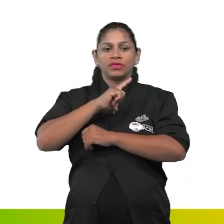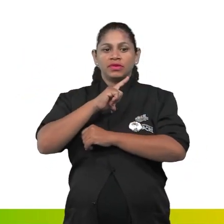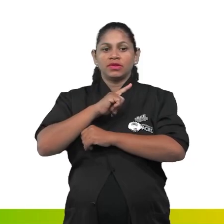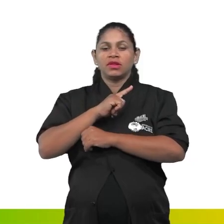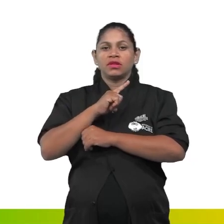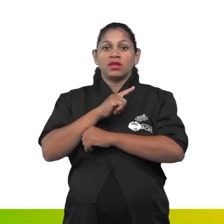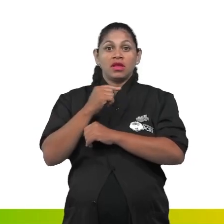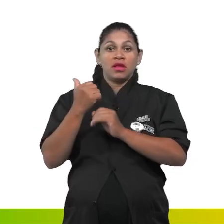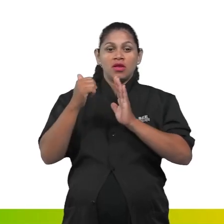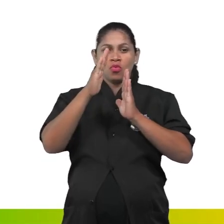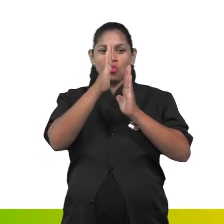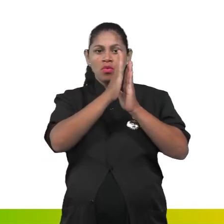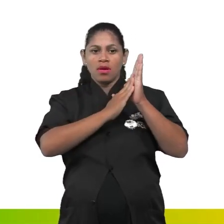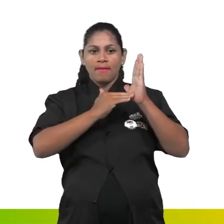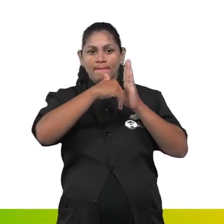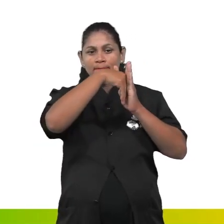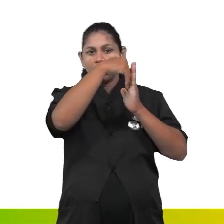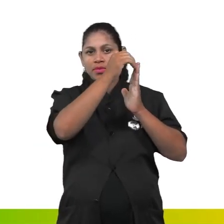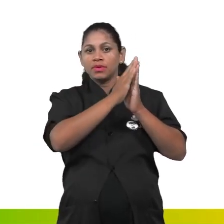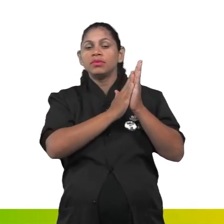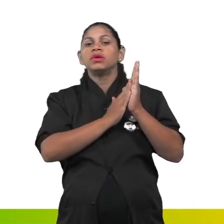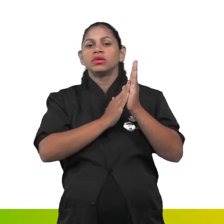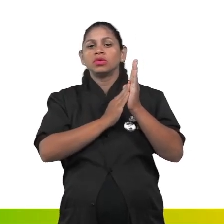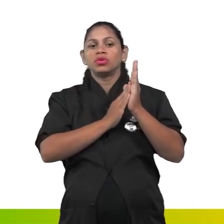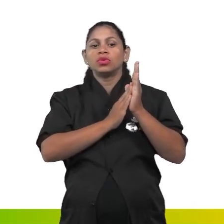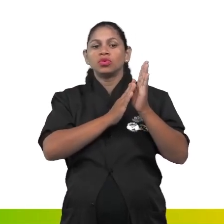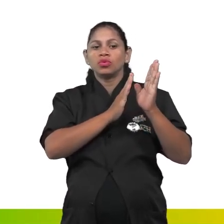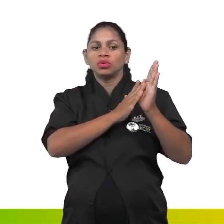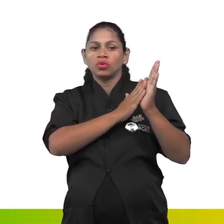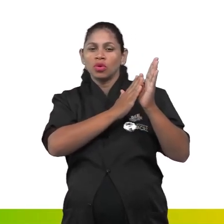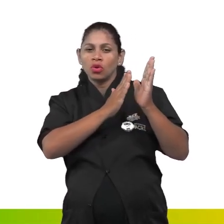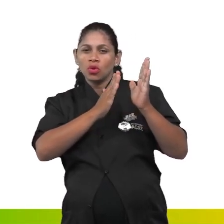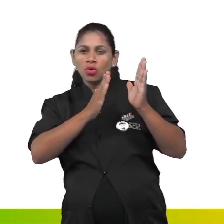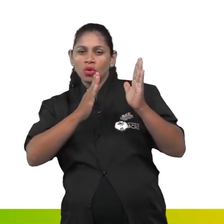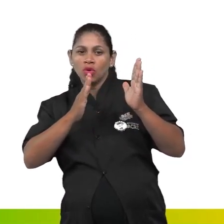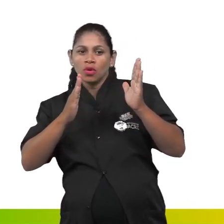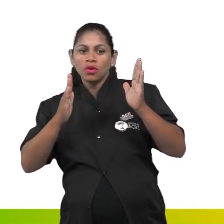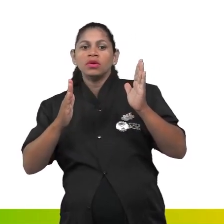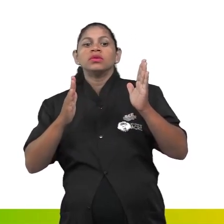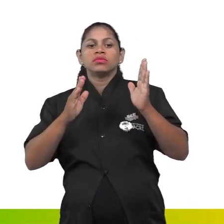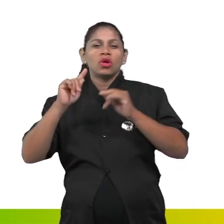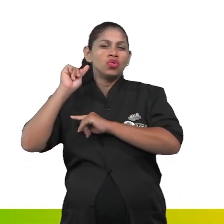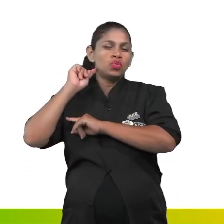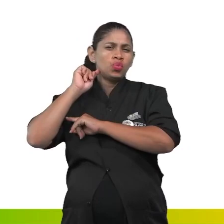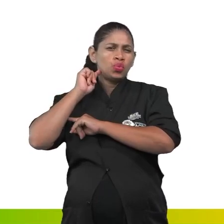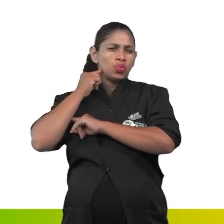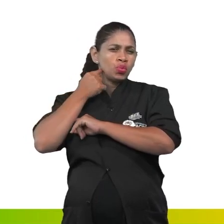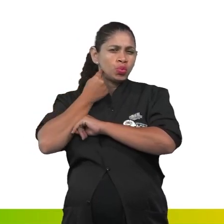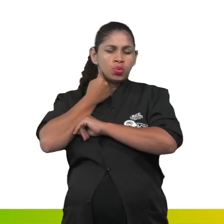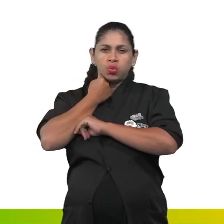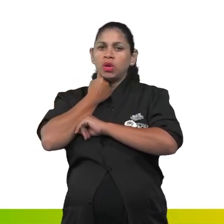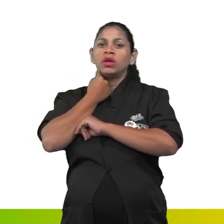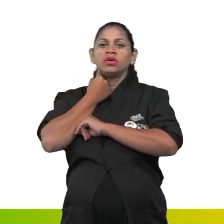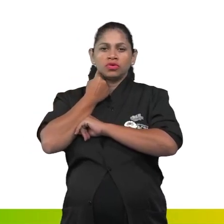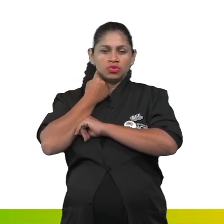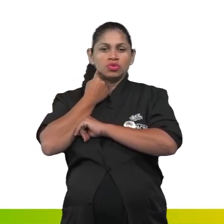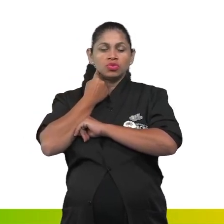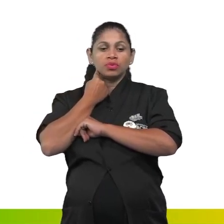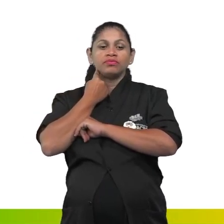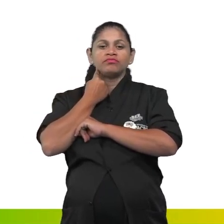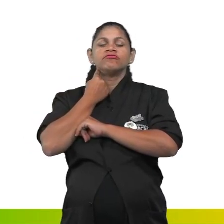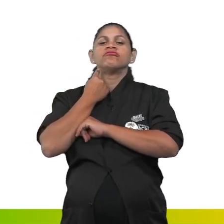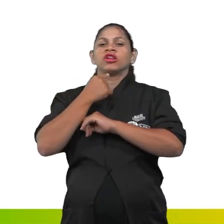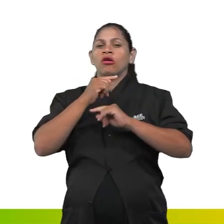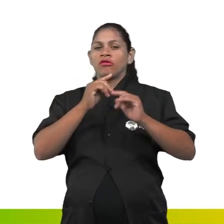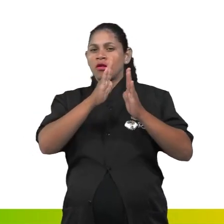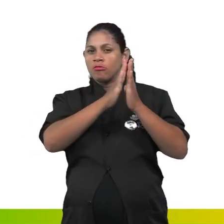Muniz, da série Lixo Extraordinário. Vicky Muniz, ele fez um trabalho